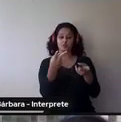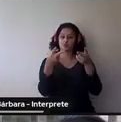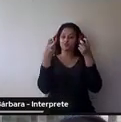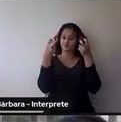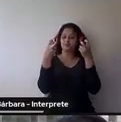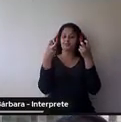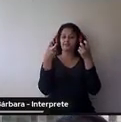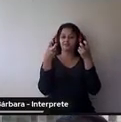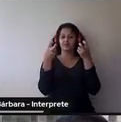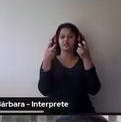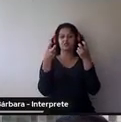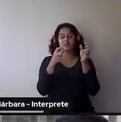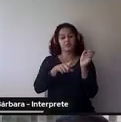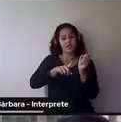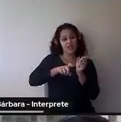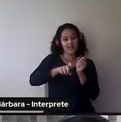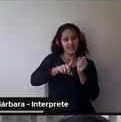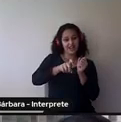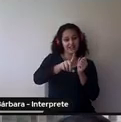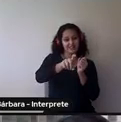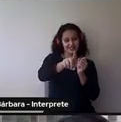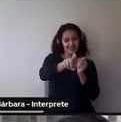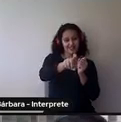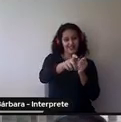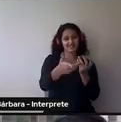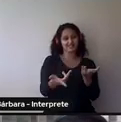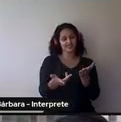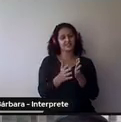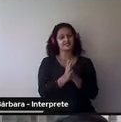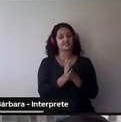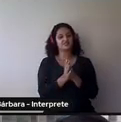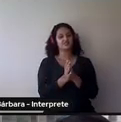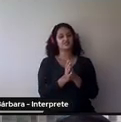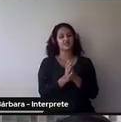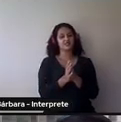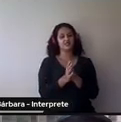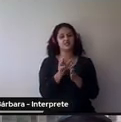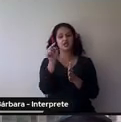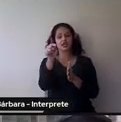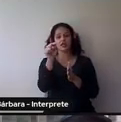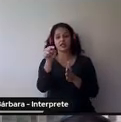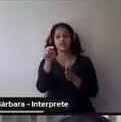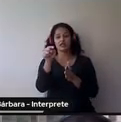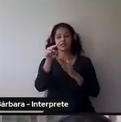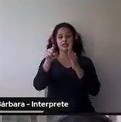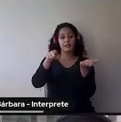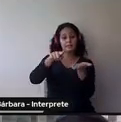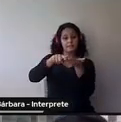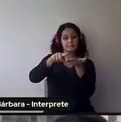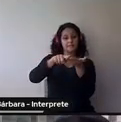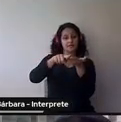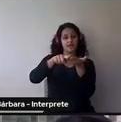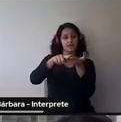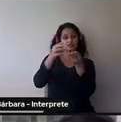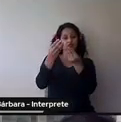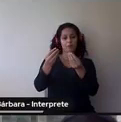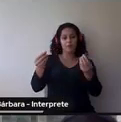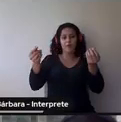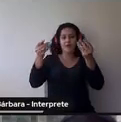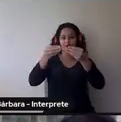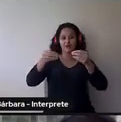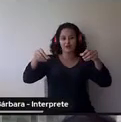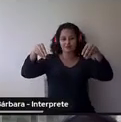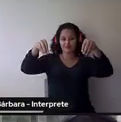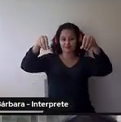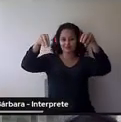lagarta saindo desse fungo, e aqui seriam os poros na parte inferior do basidioma.